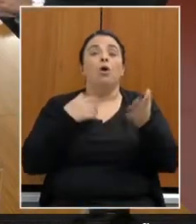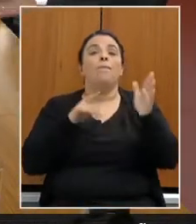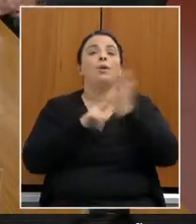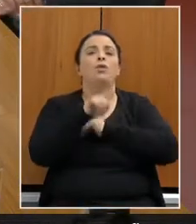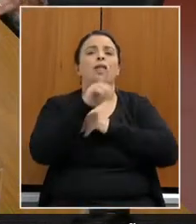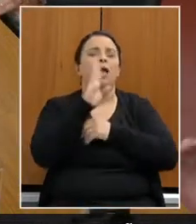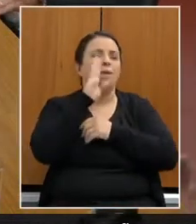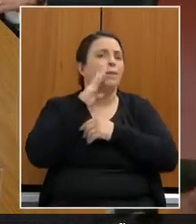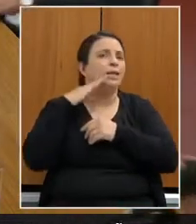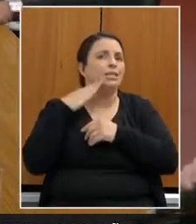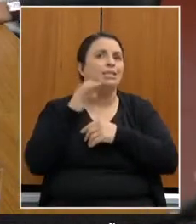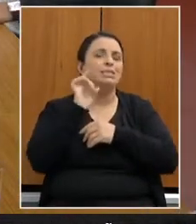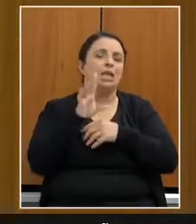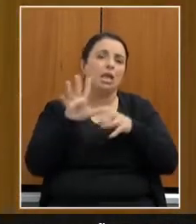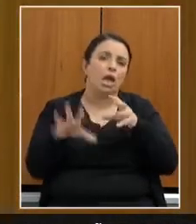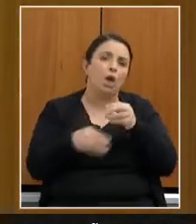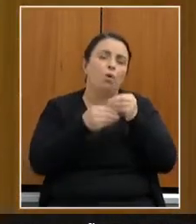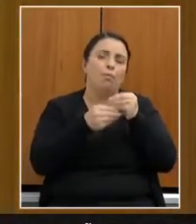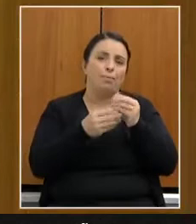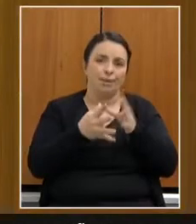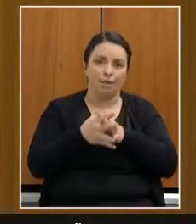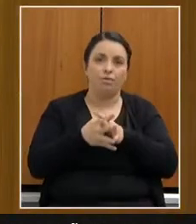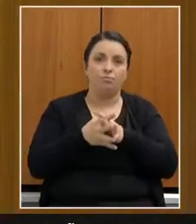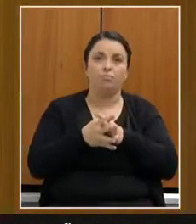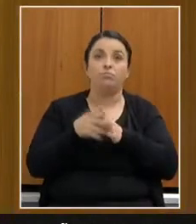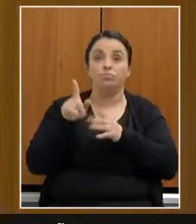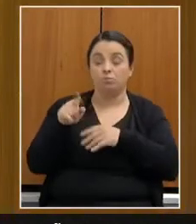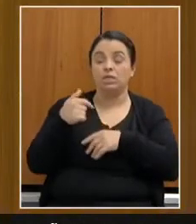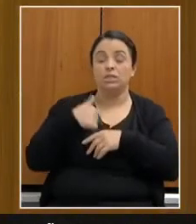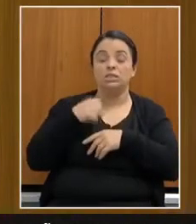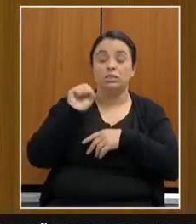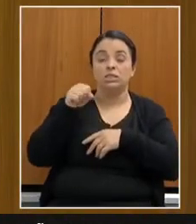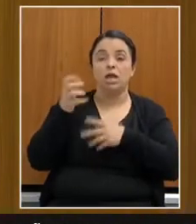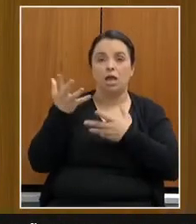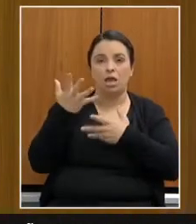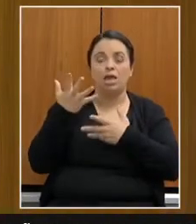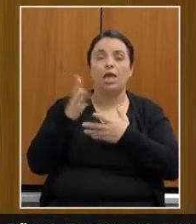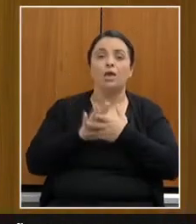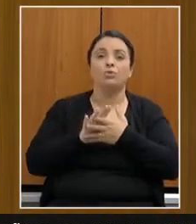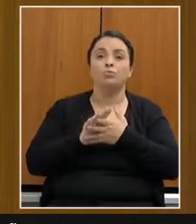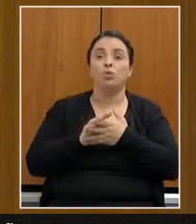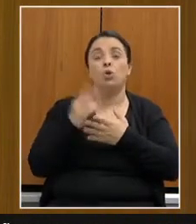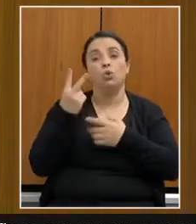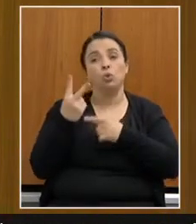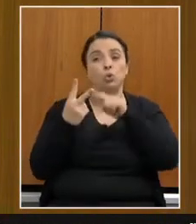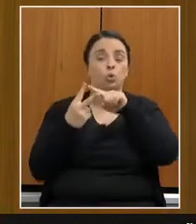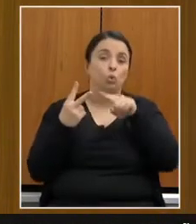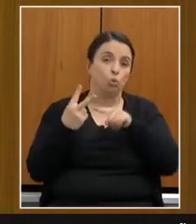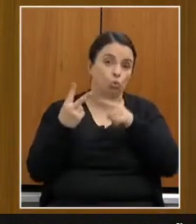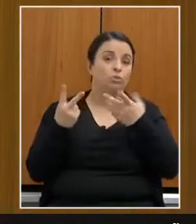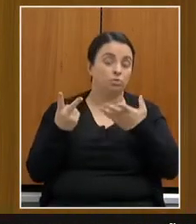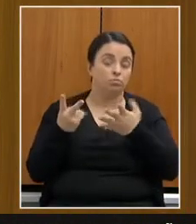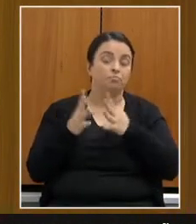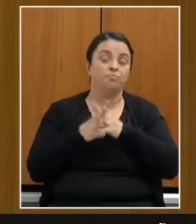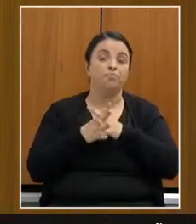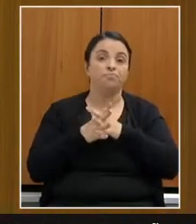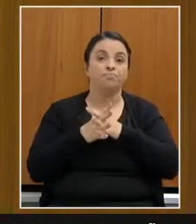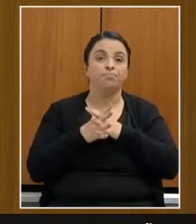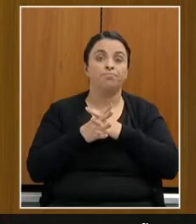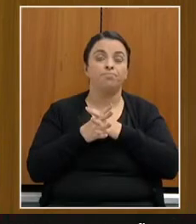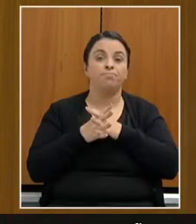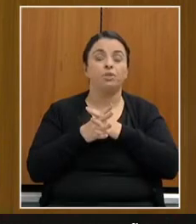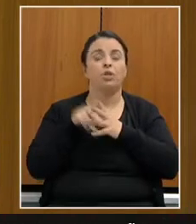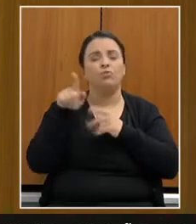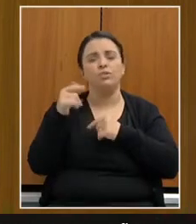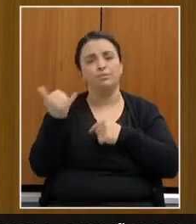complementar fazer um eu queria fazer duas observações presidente secretário também secretário o senhor